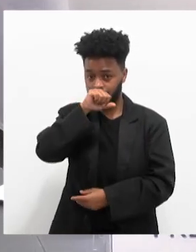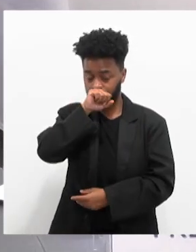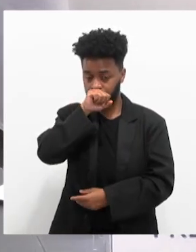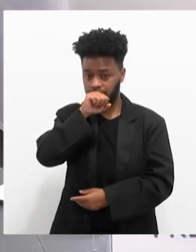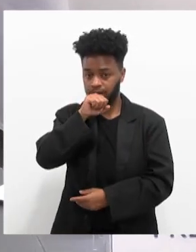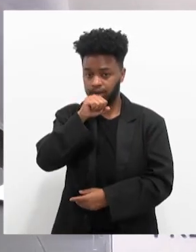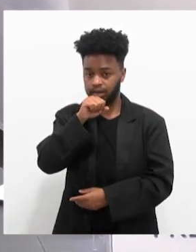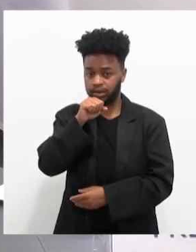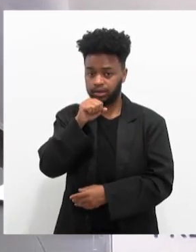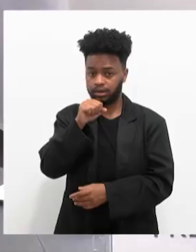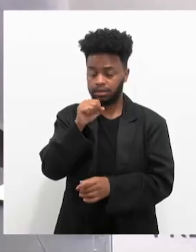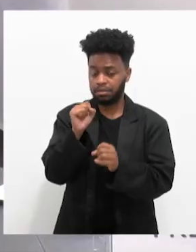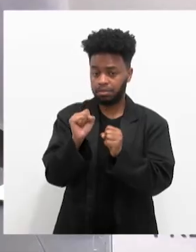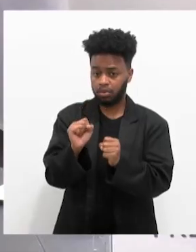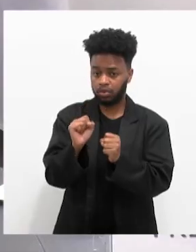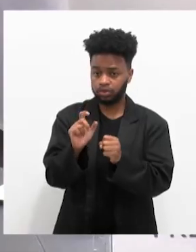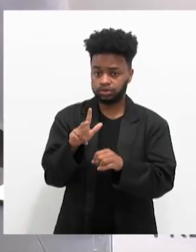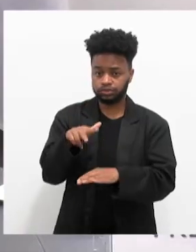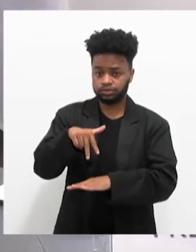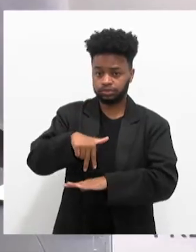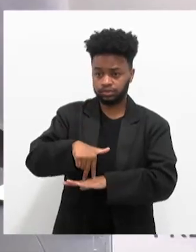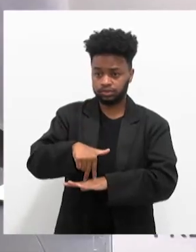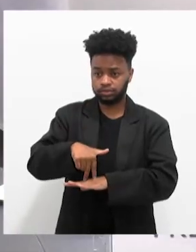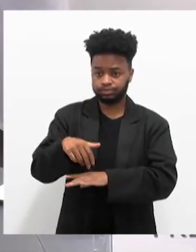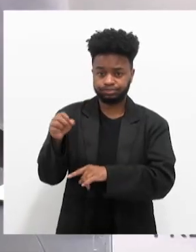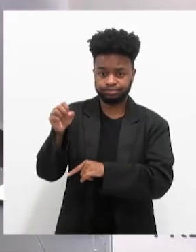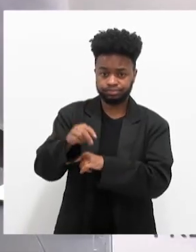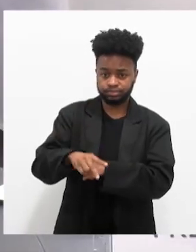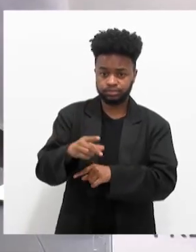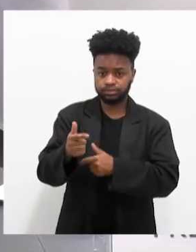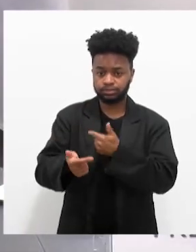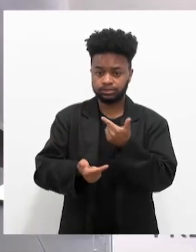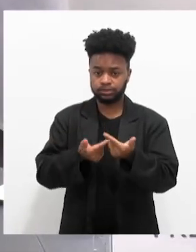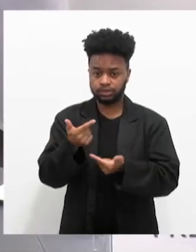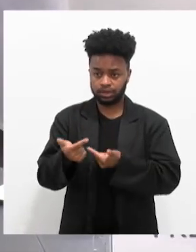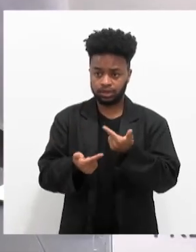se colocar num emprego de